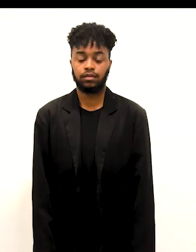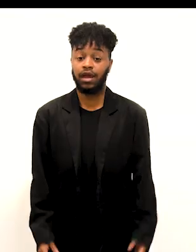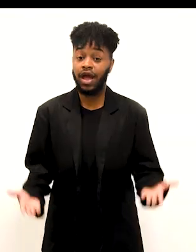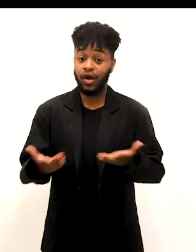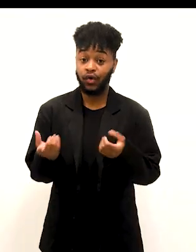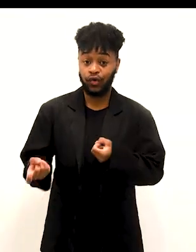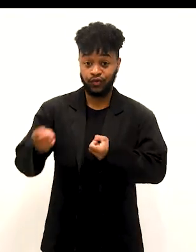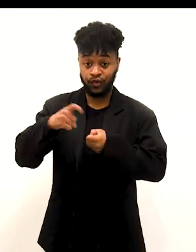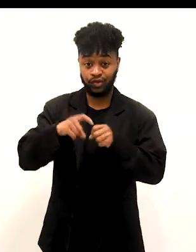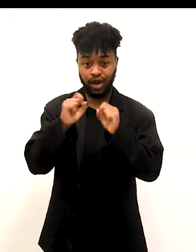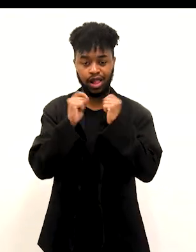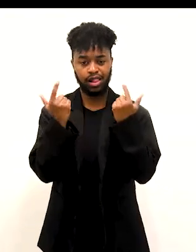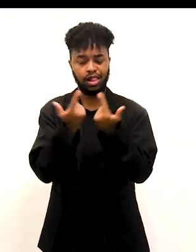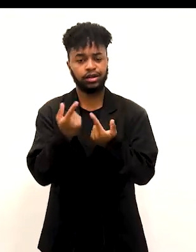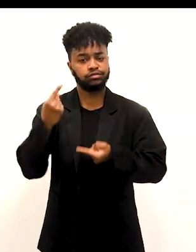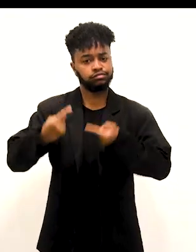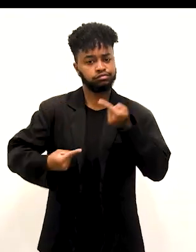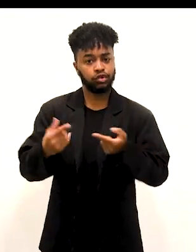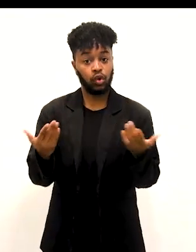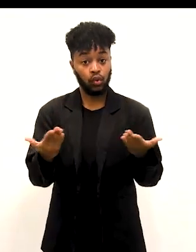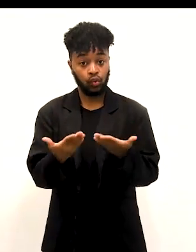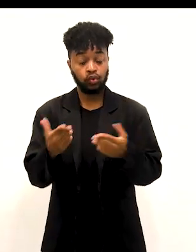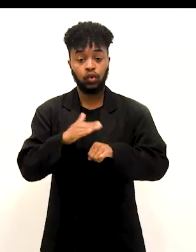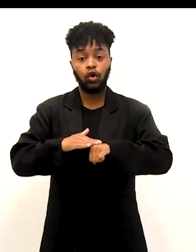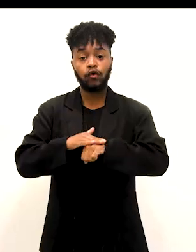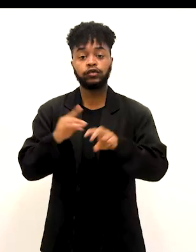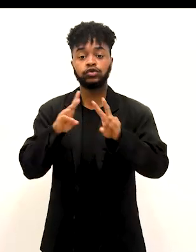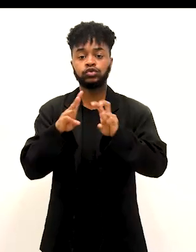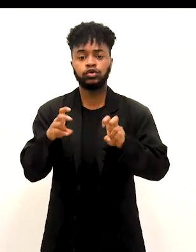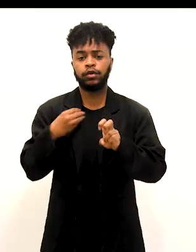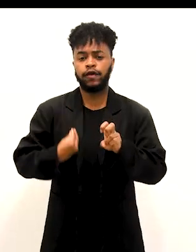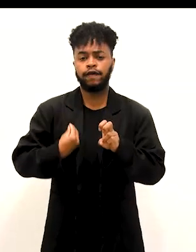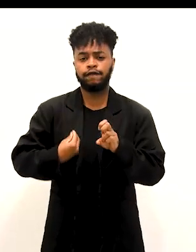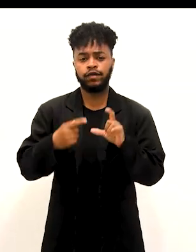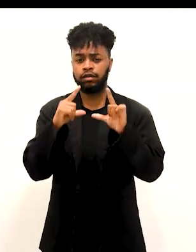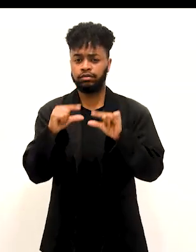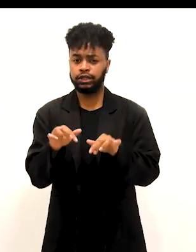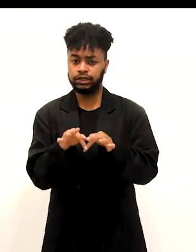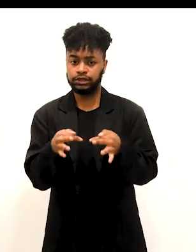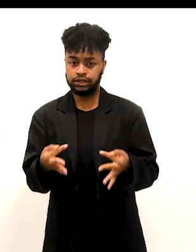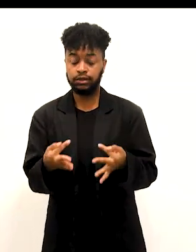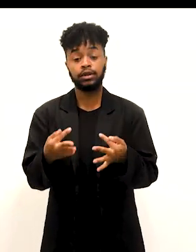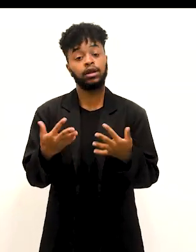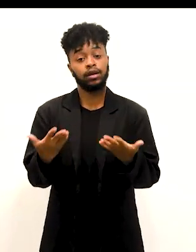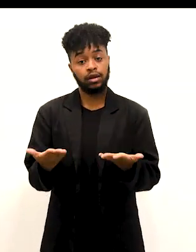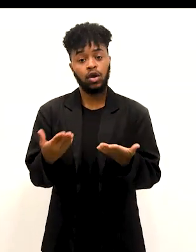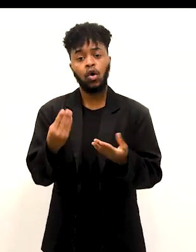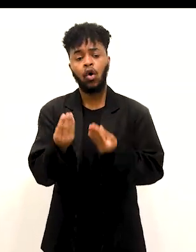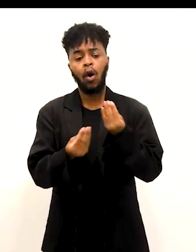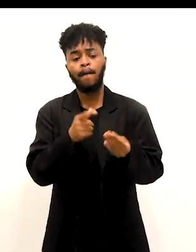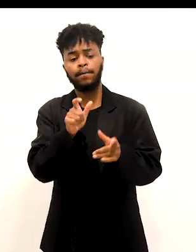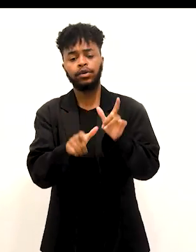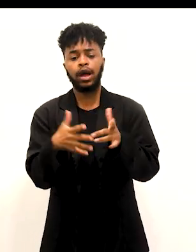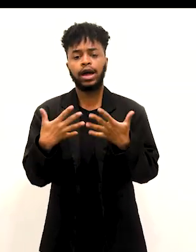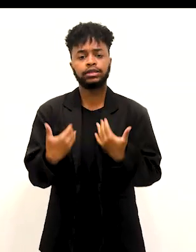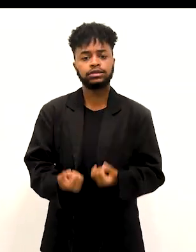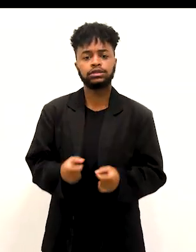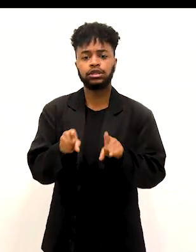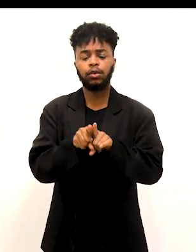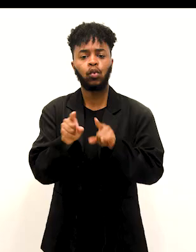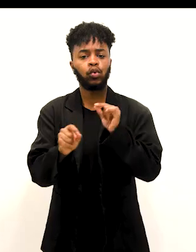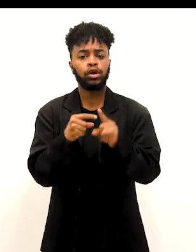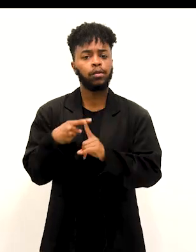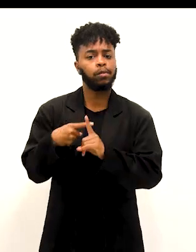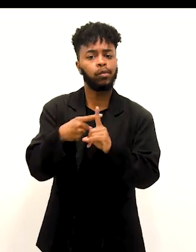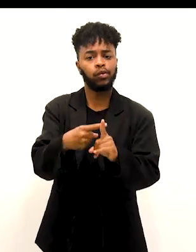Estamos de volta e no Alerj Debate de hoje a conversa é sobre minimalismo. Como ele tem ganhado adeptos e quais os benefícios de ter um